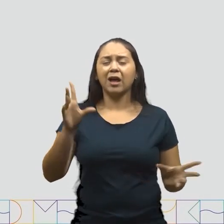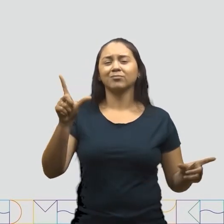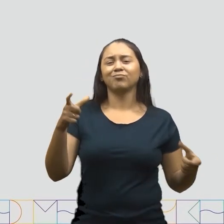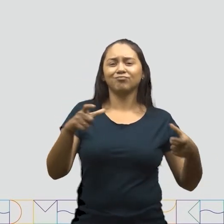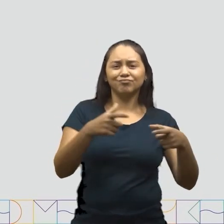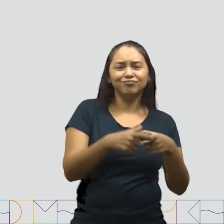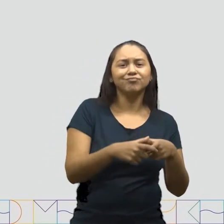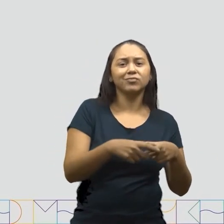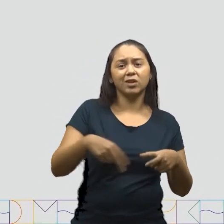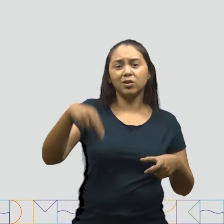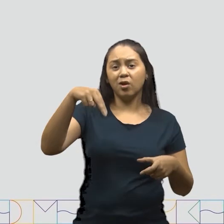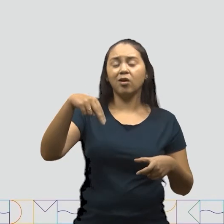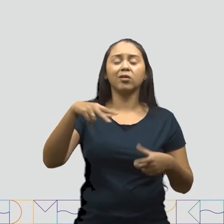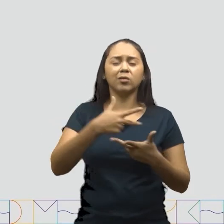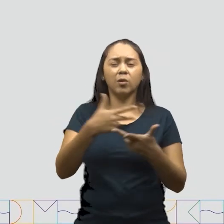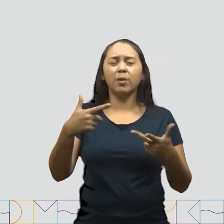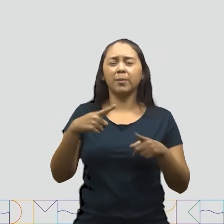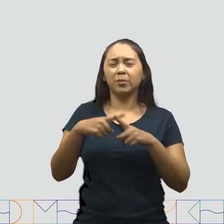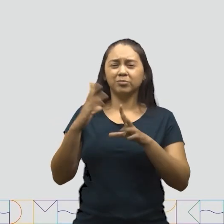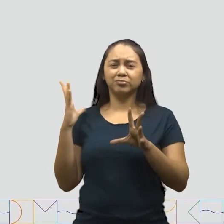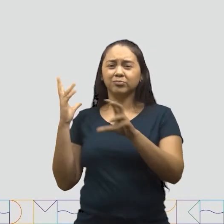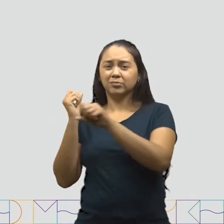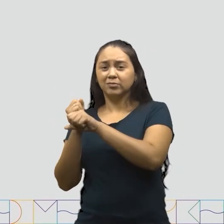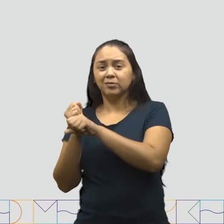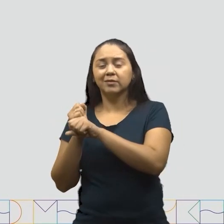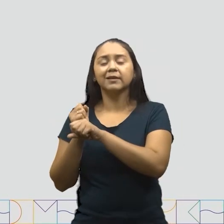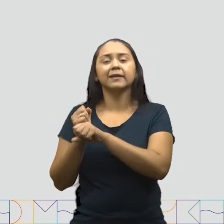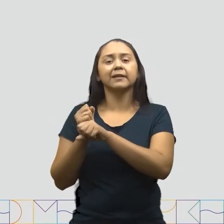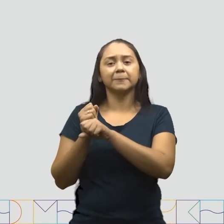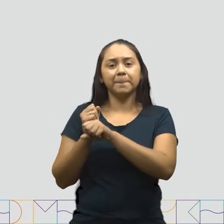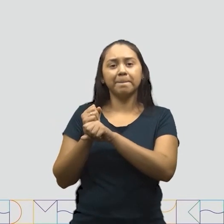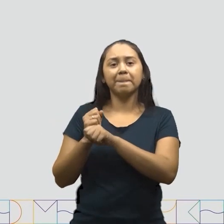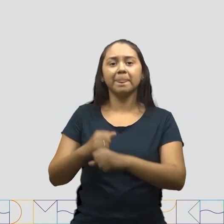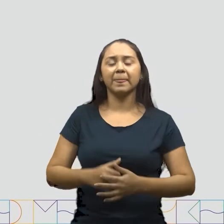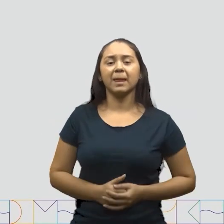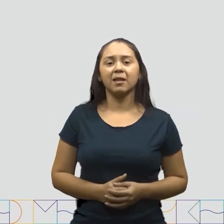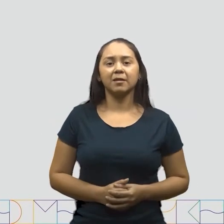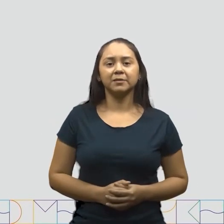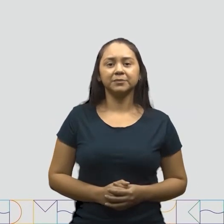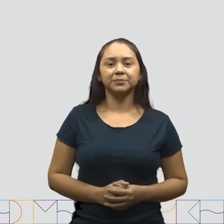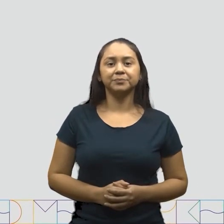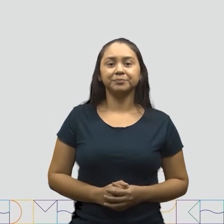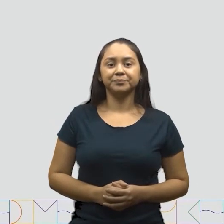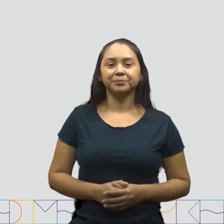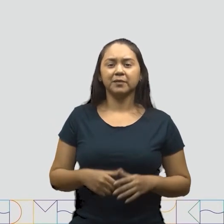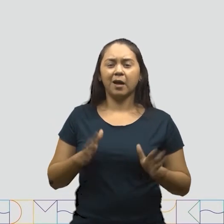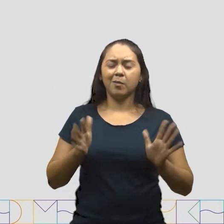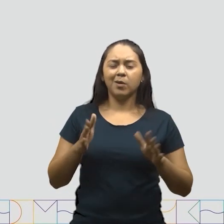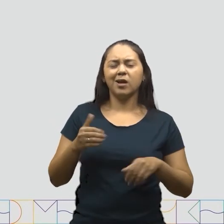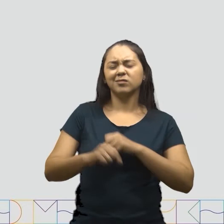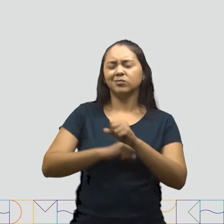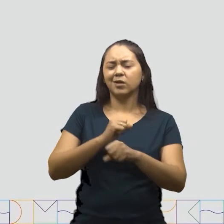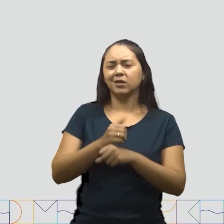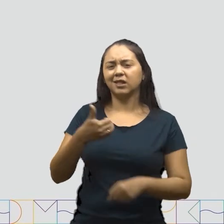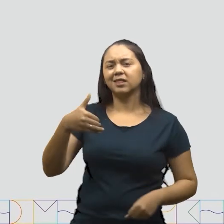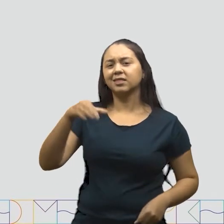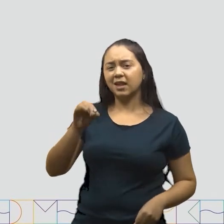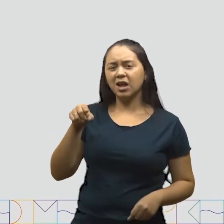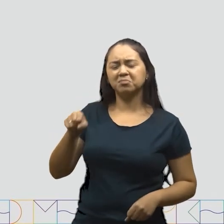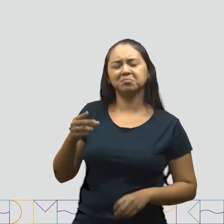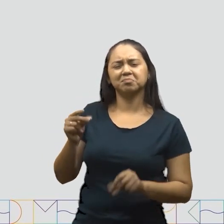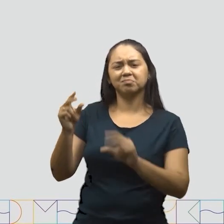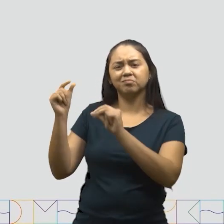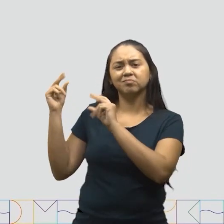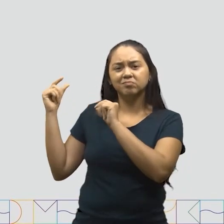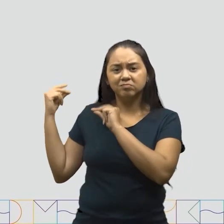Sudoeste Asiático em tempos históricos e até o Pleistoceno Superior, há cerca de 10 mil anos. Era o